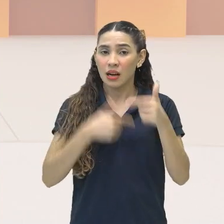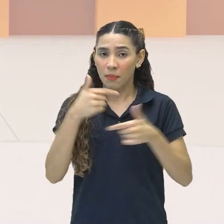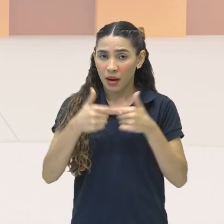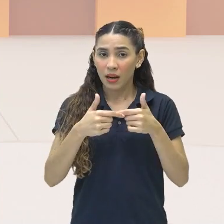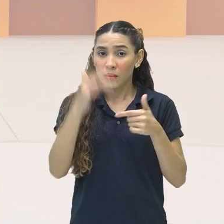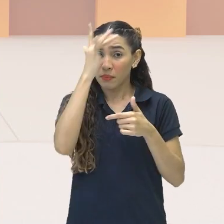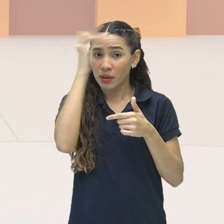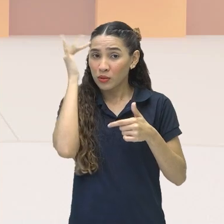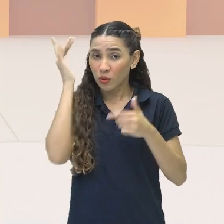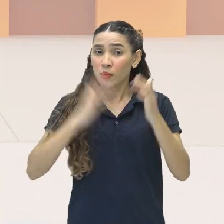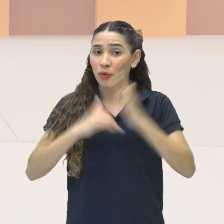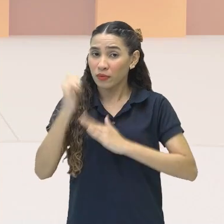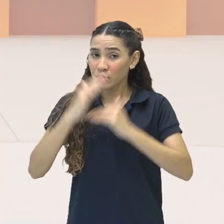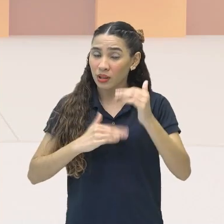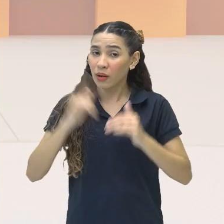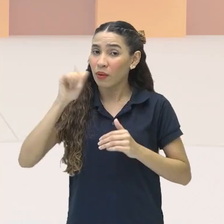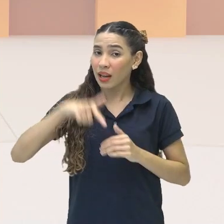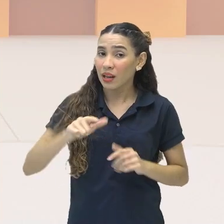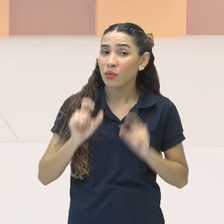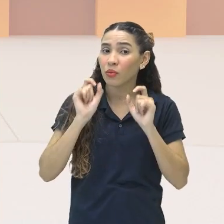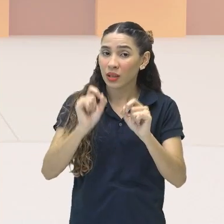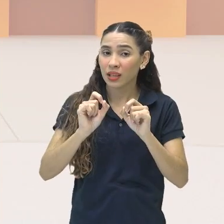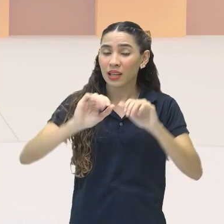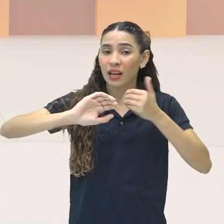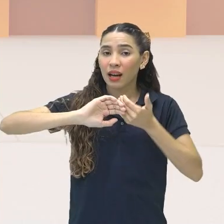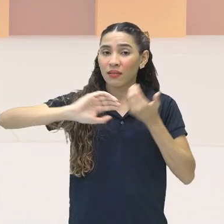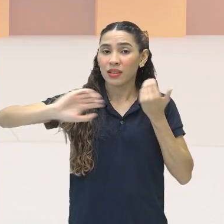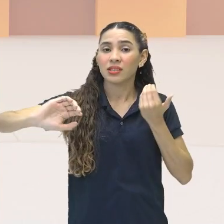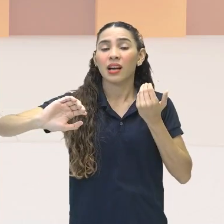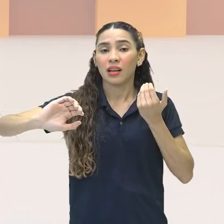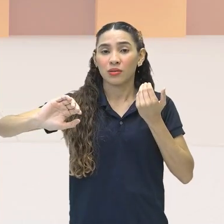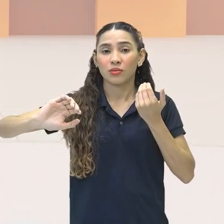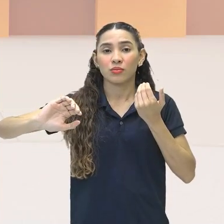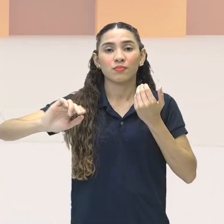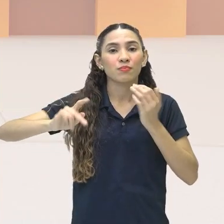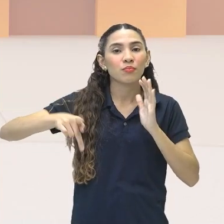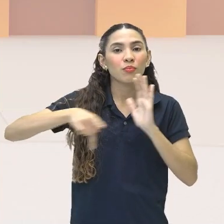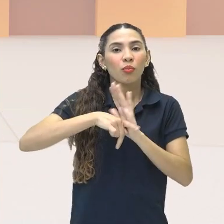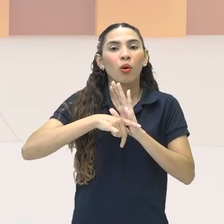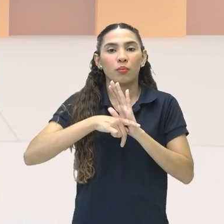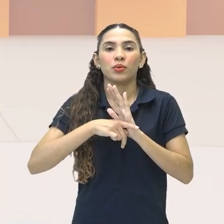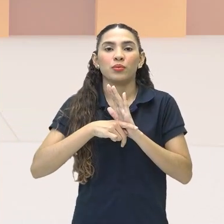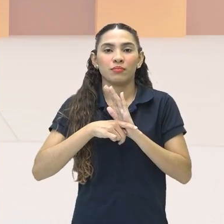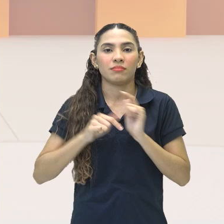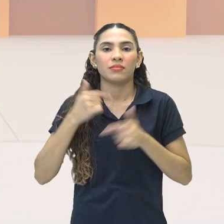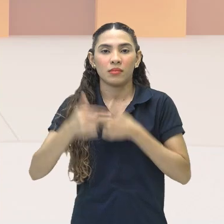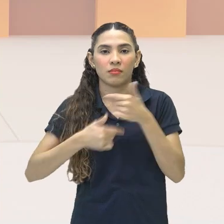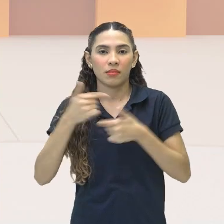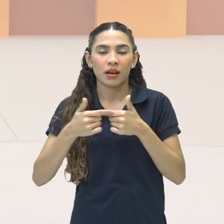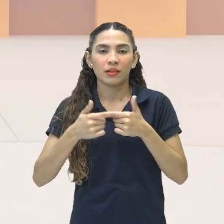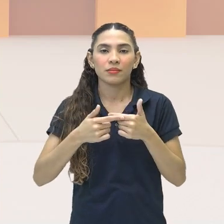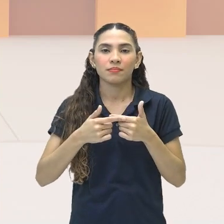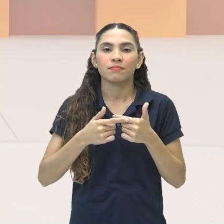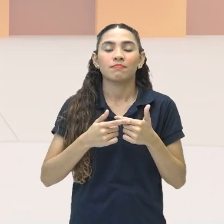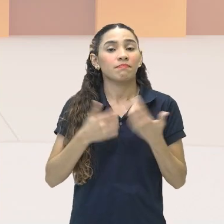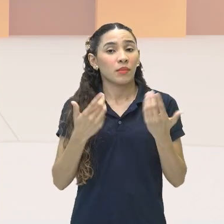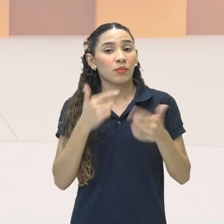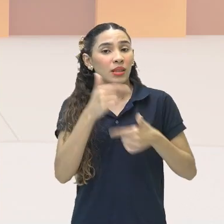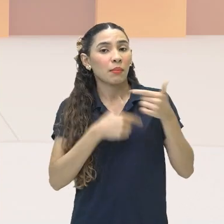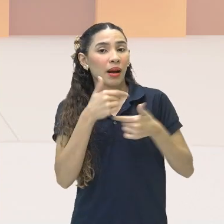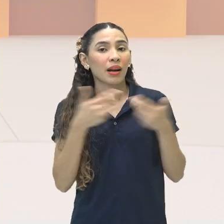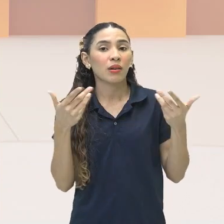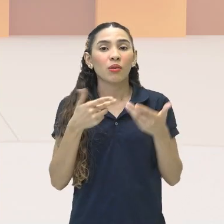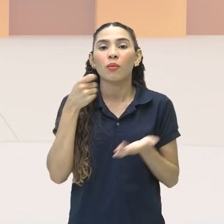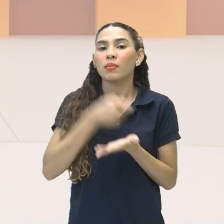os trabalhadores são afastados do seu fruto do trabalho, transformando o trabalho em quê?